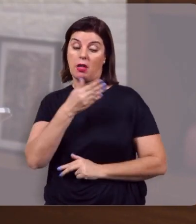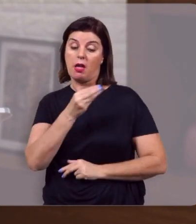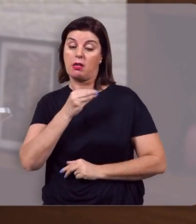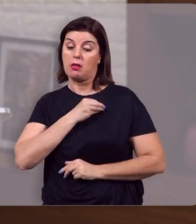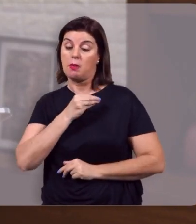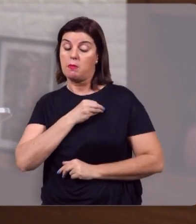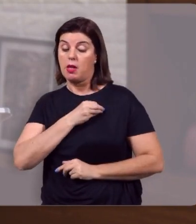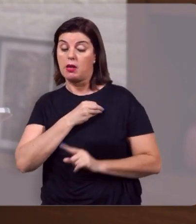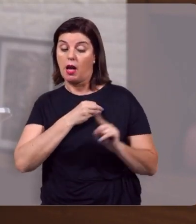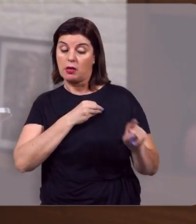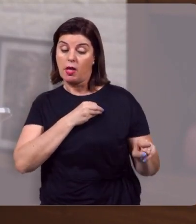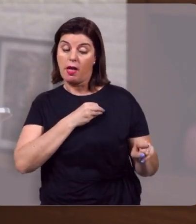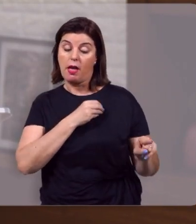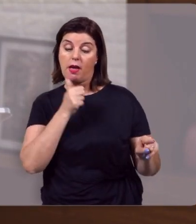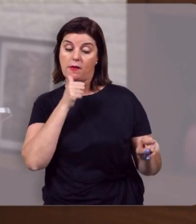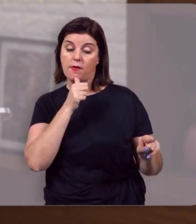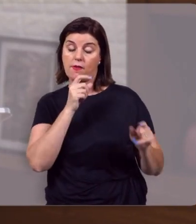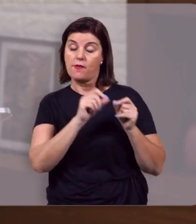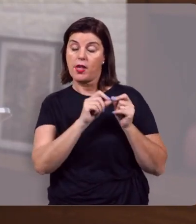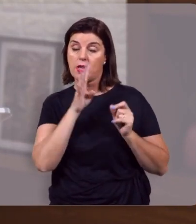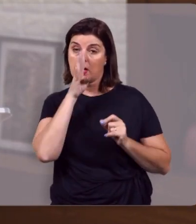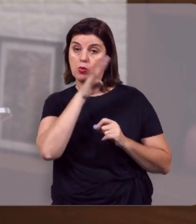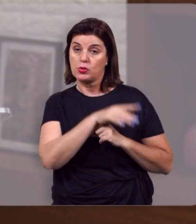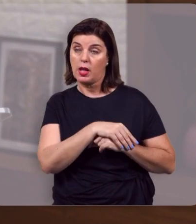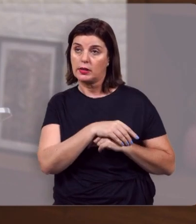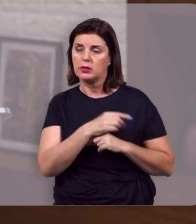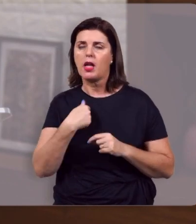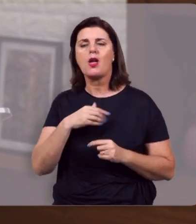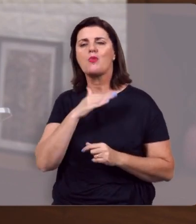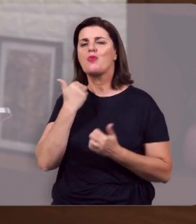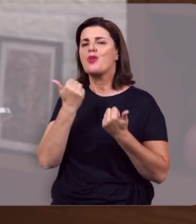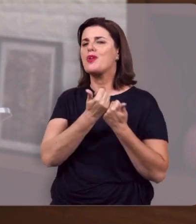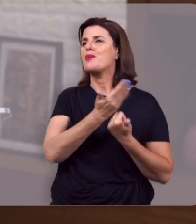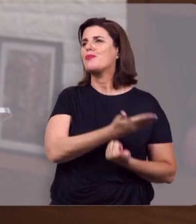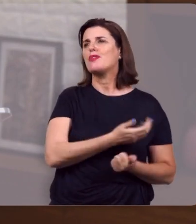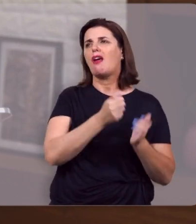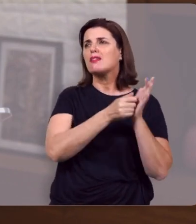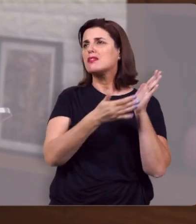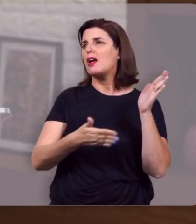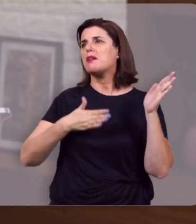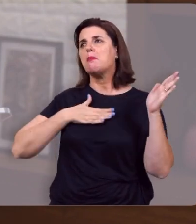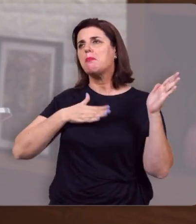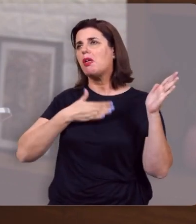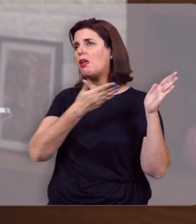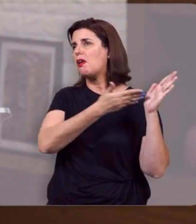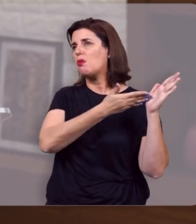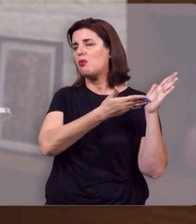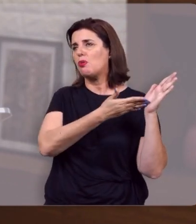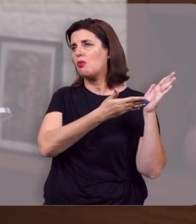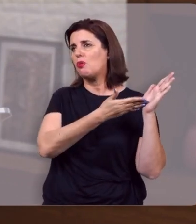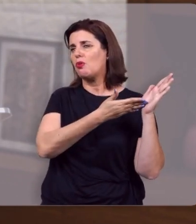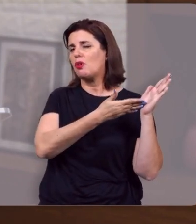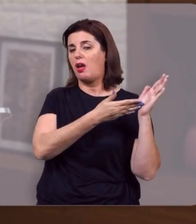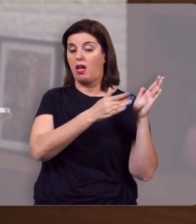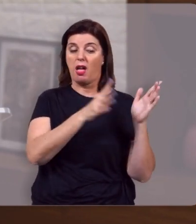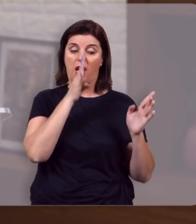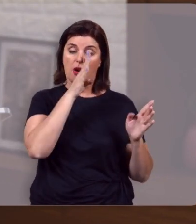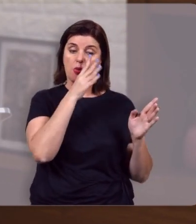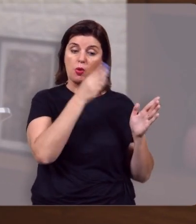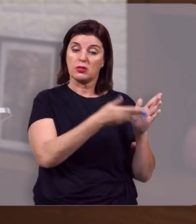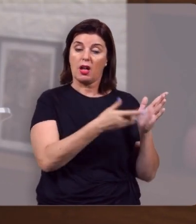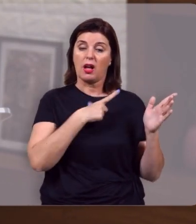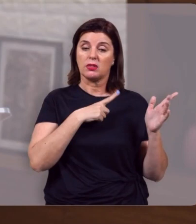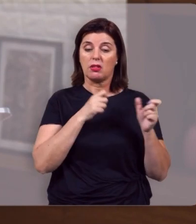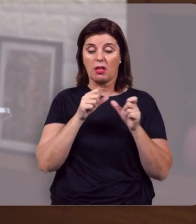esse pecado que esta está sendo acusado, eu morri na cruz, eu verti meu sangue. Este que está